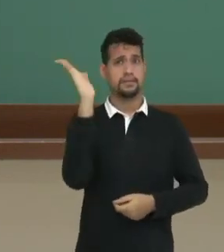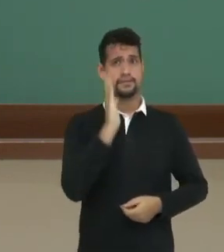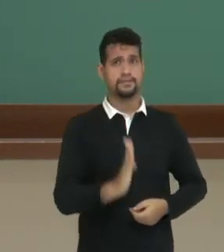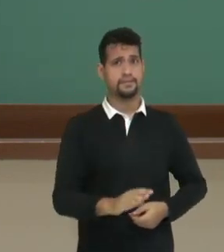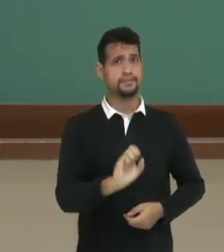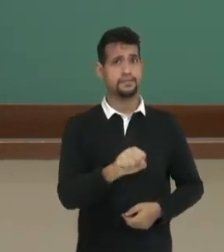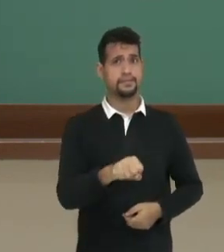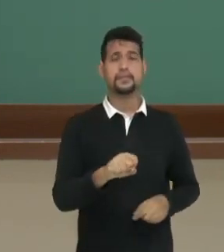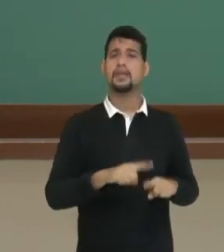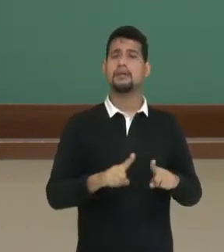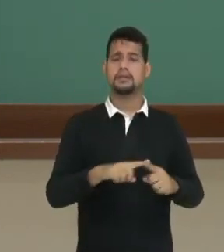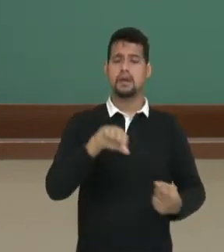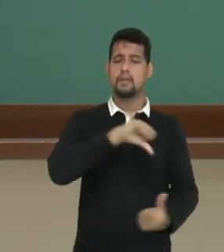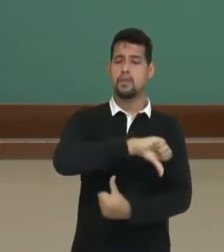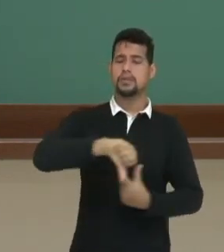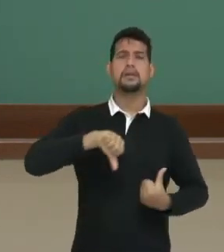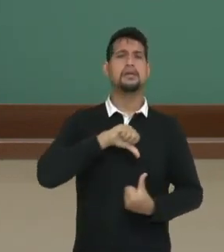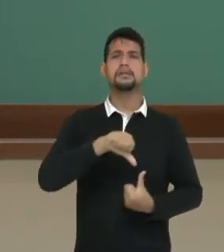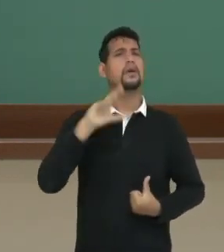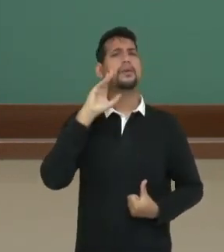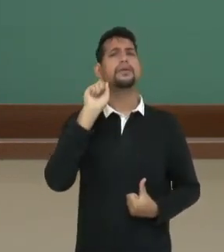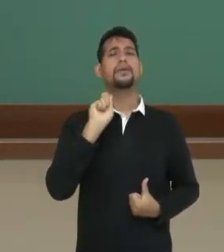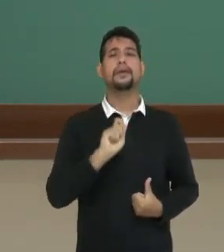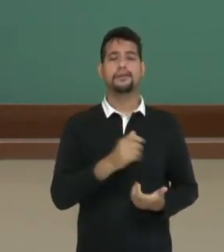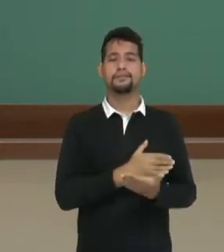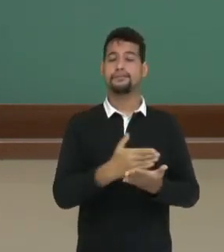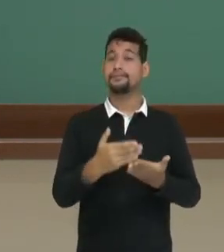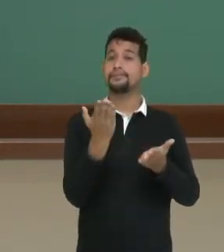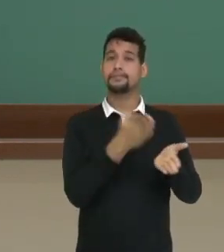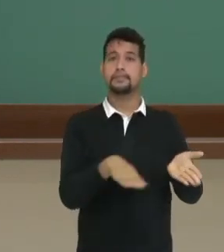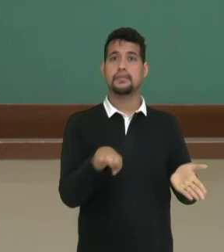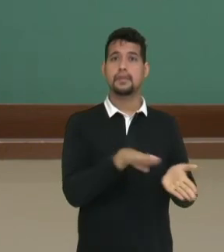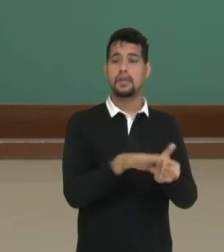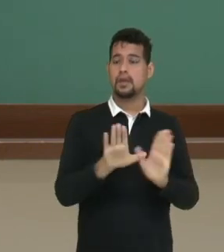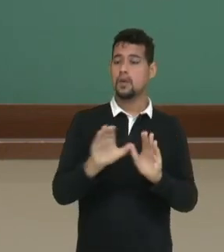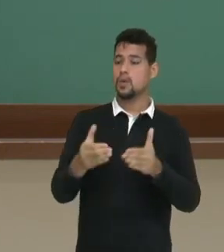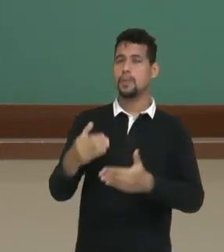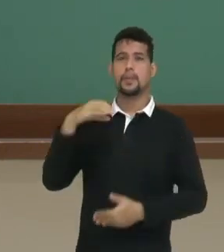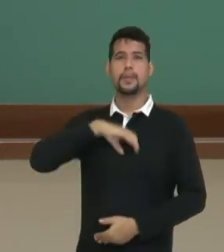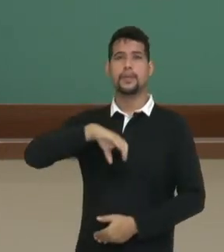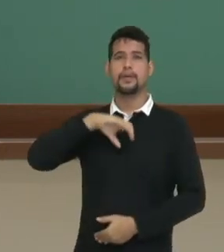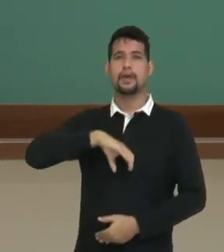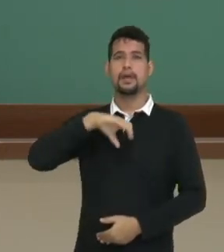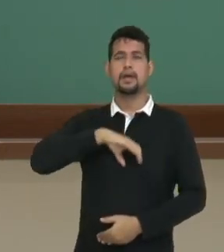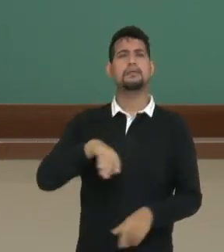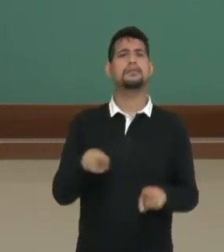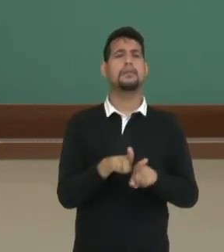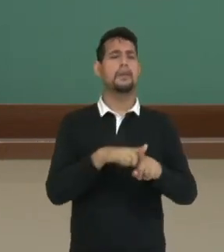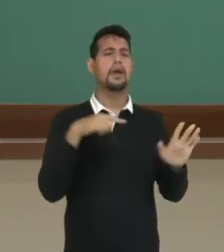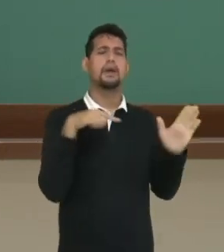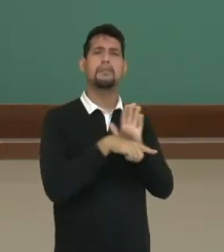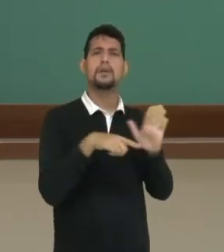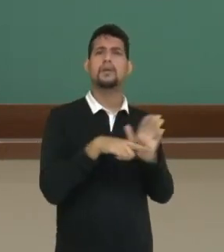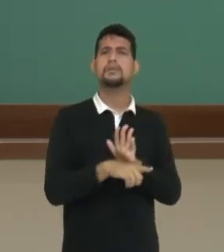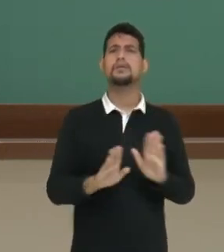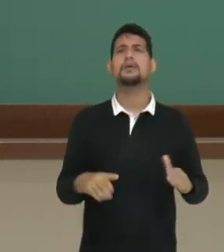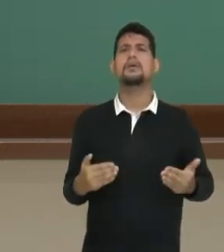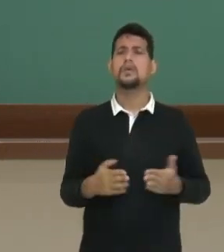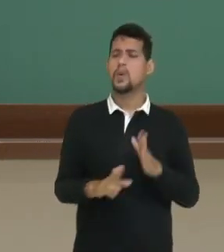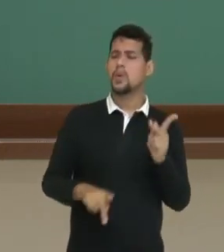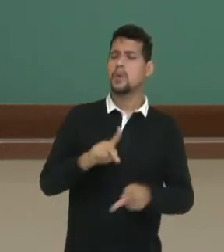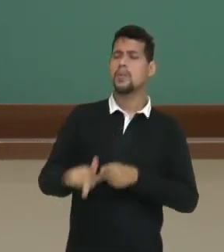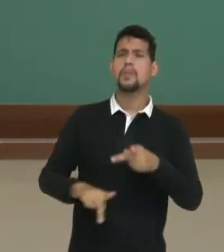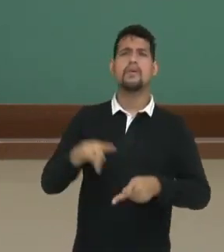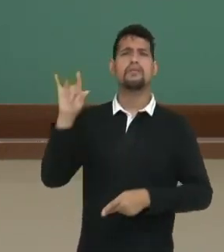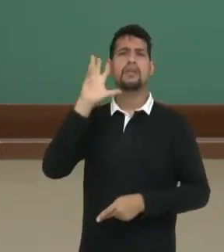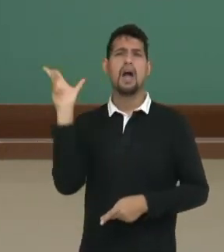né? Essas transformações são oriundas aí da chegada da corte portuguesa. E a pergunta aqui, né? E para a população de